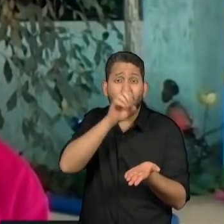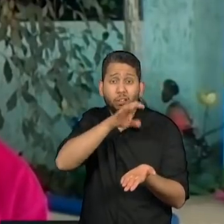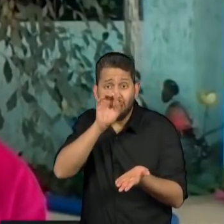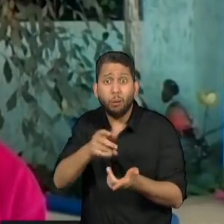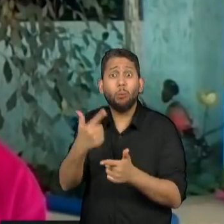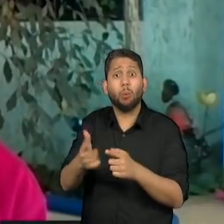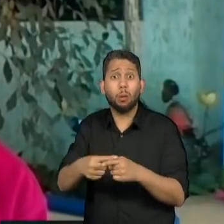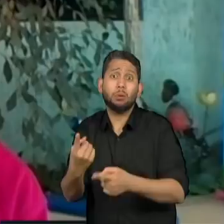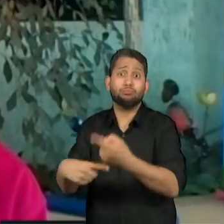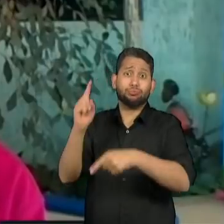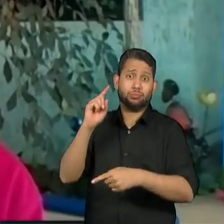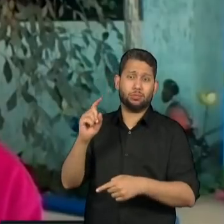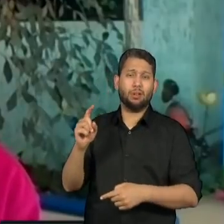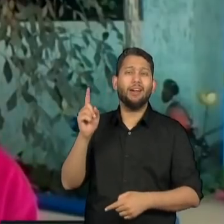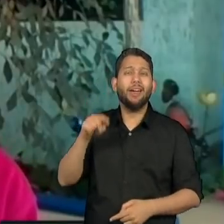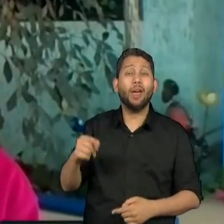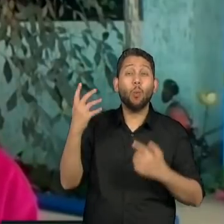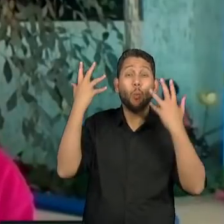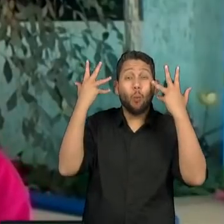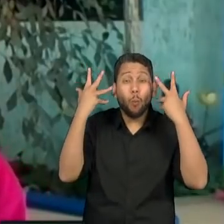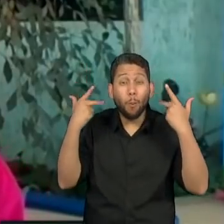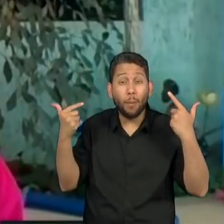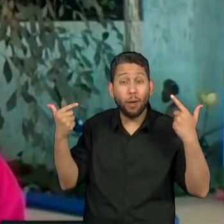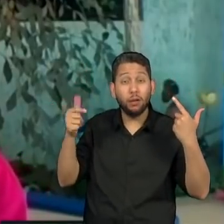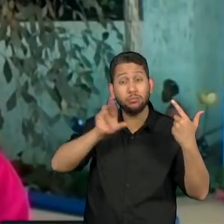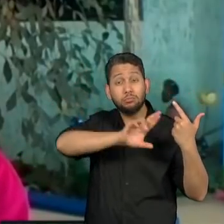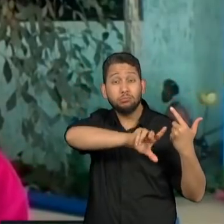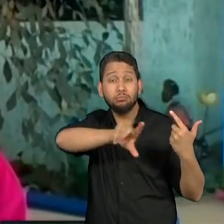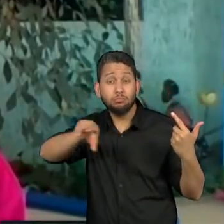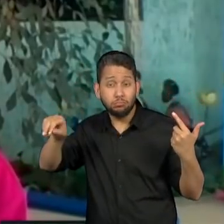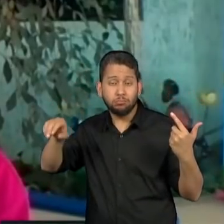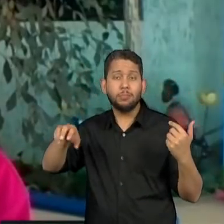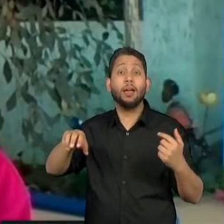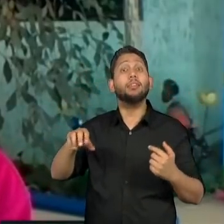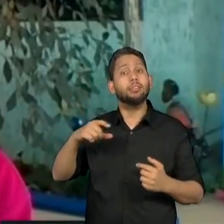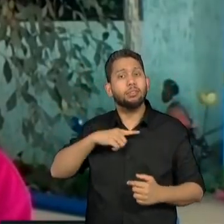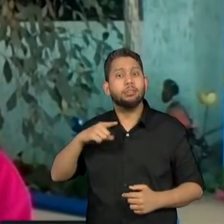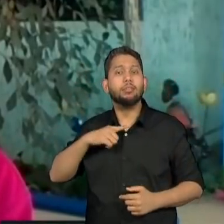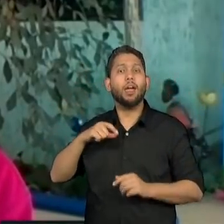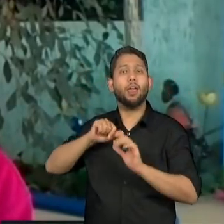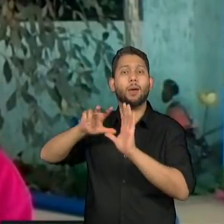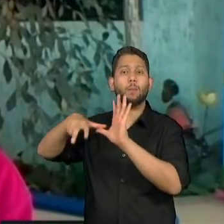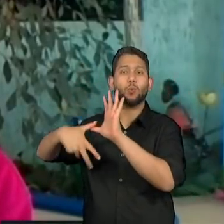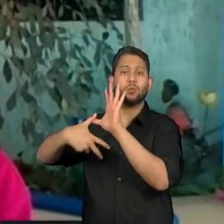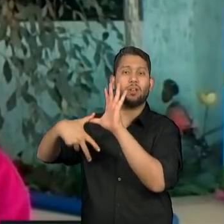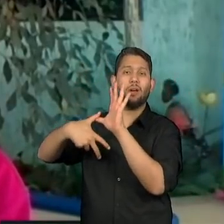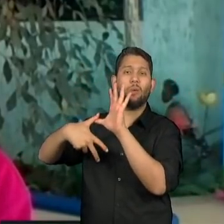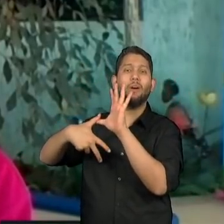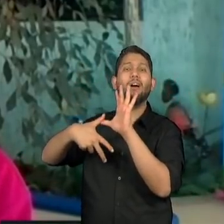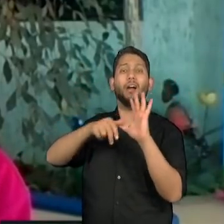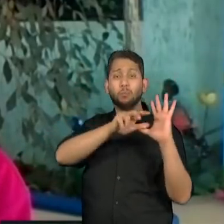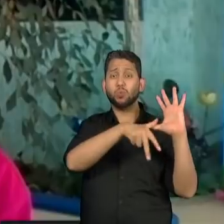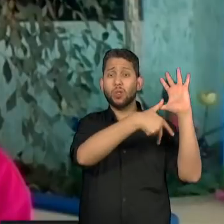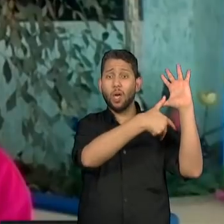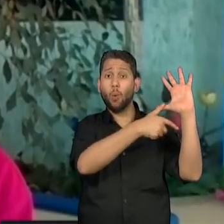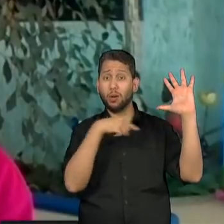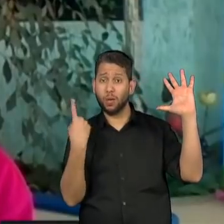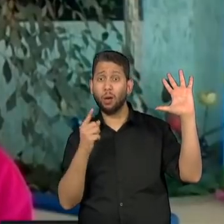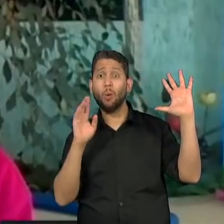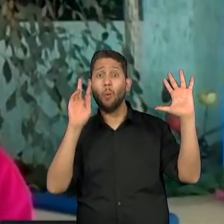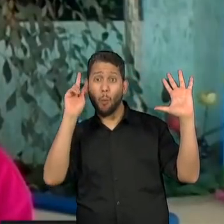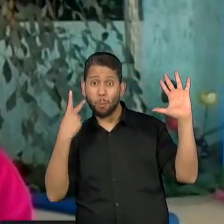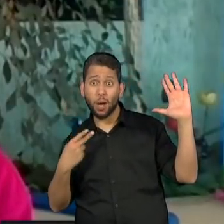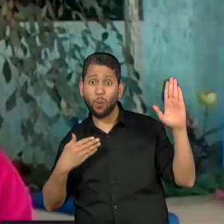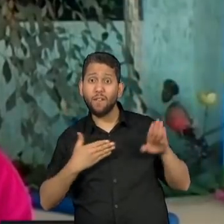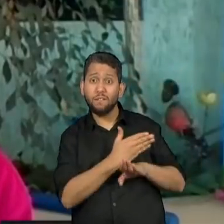morcego é aquele animal que frequenta muitos ambientes, inclusive os ambientes alterados por nós. Mas, se a